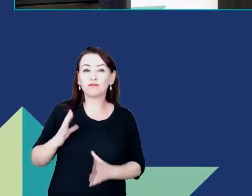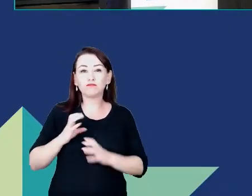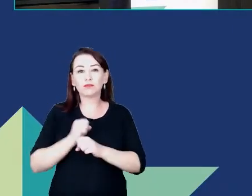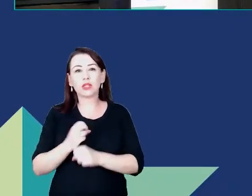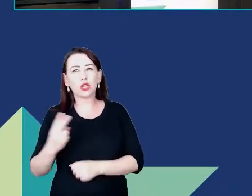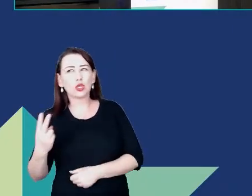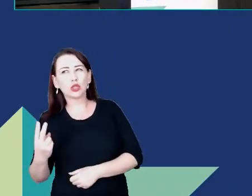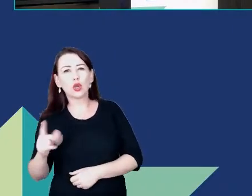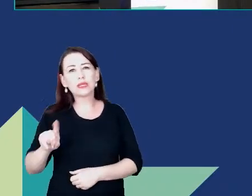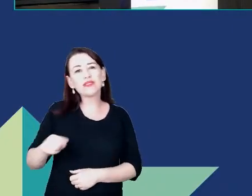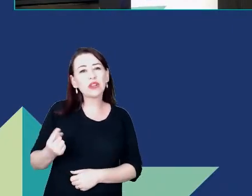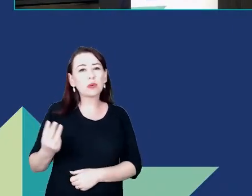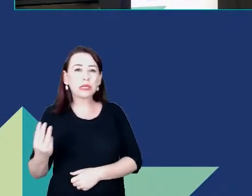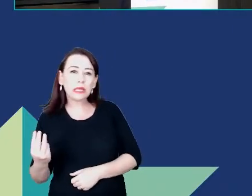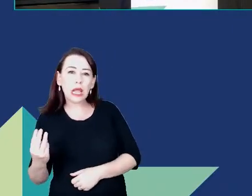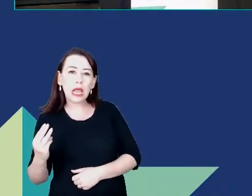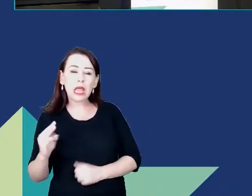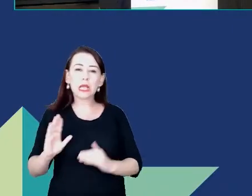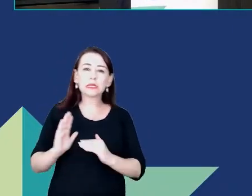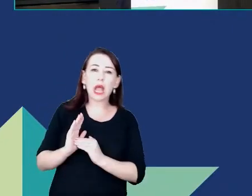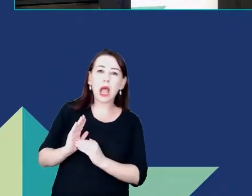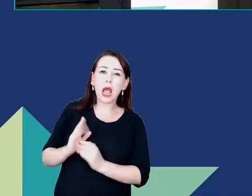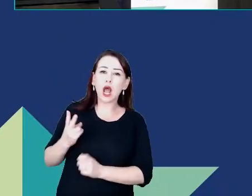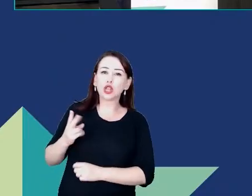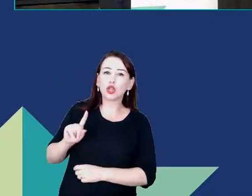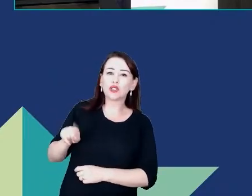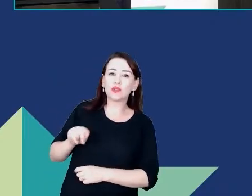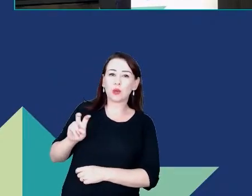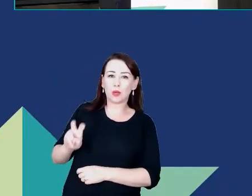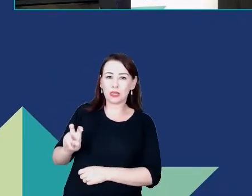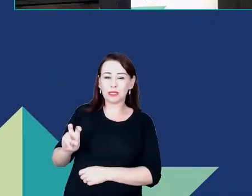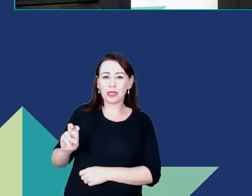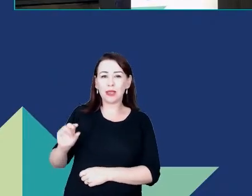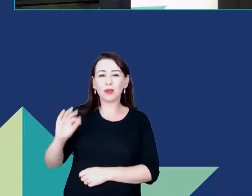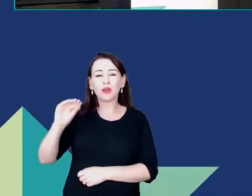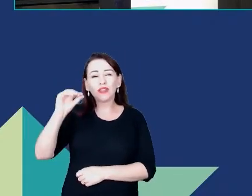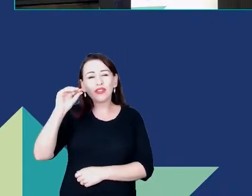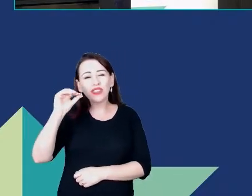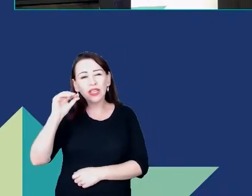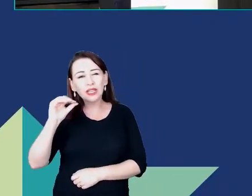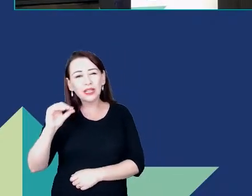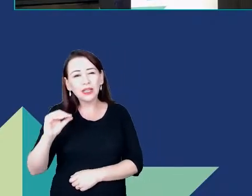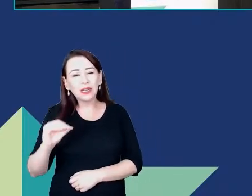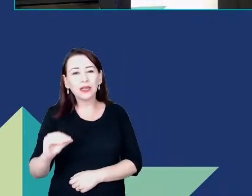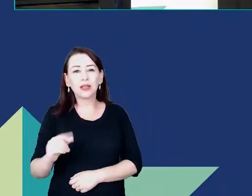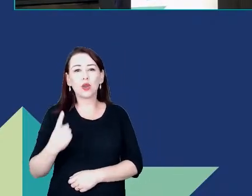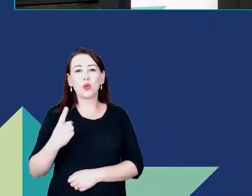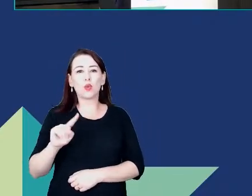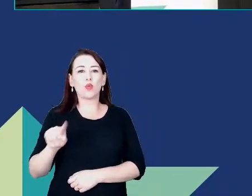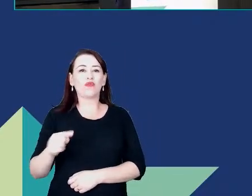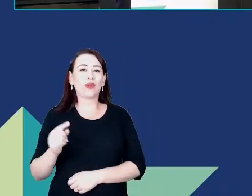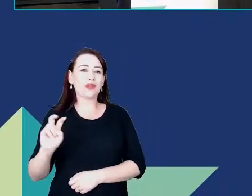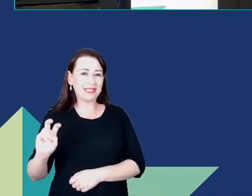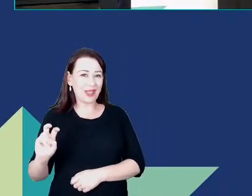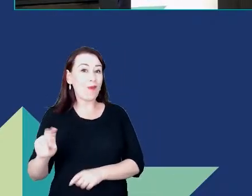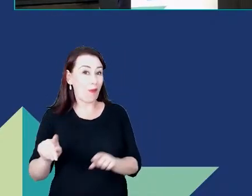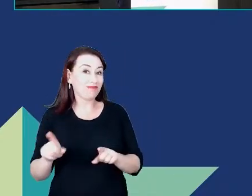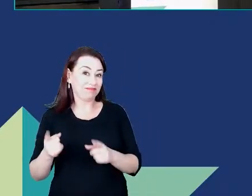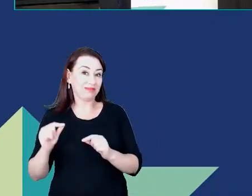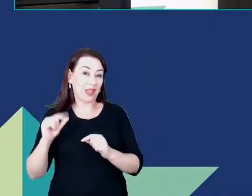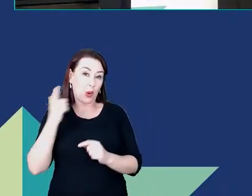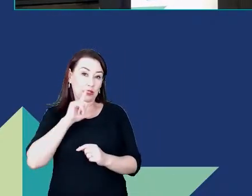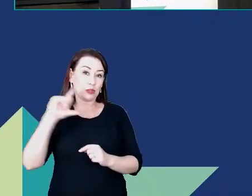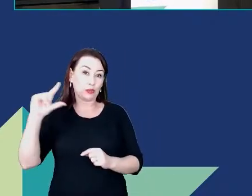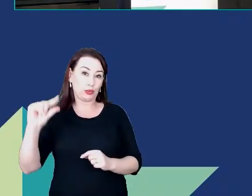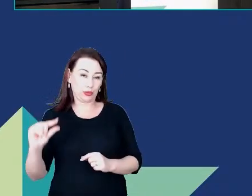2,3 a 2,5, né, chegando até o valor de 1,1 para o rejeito 9010, tá?